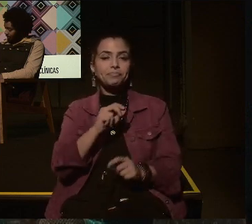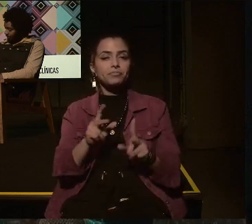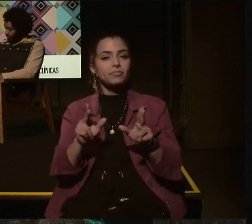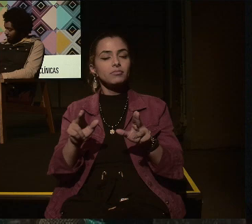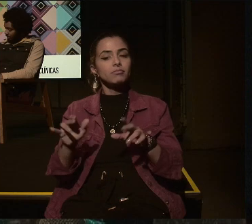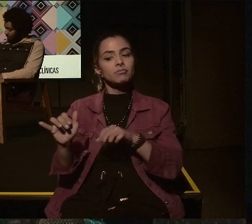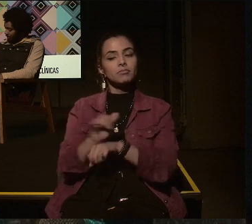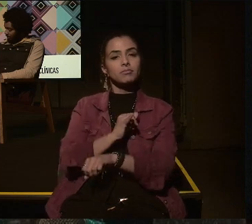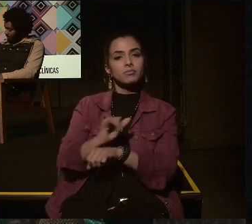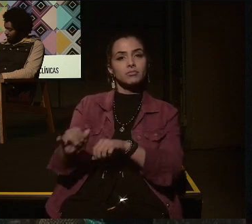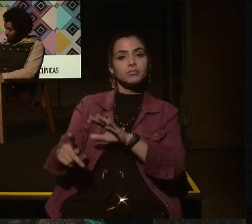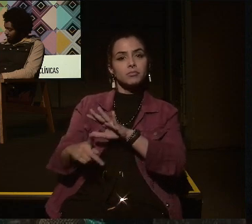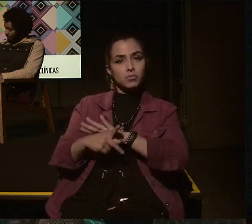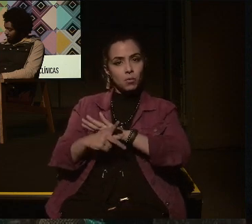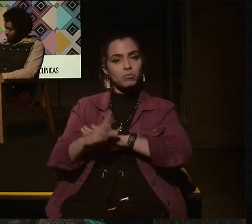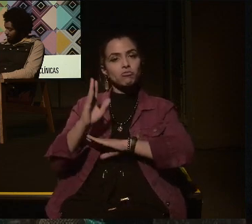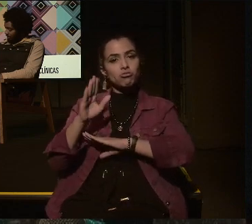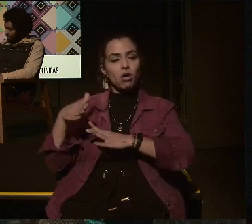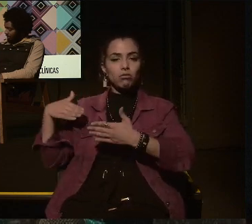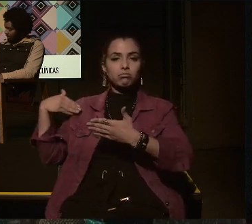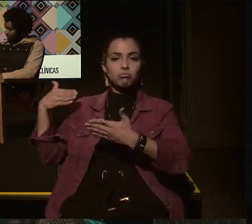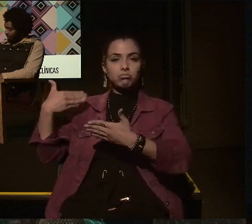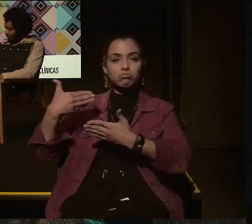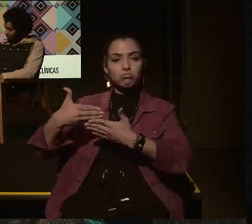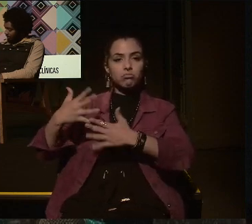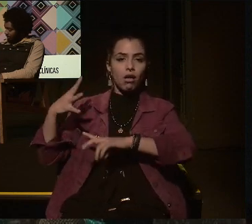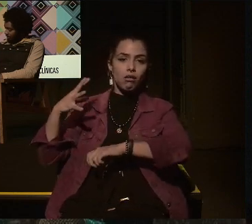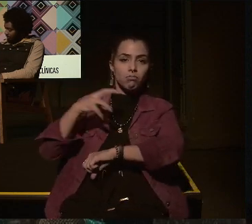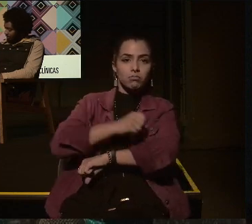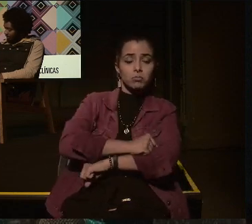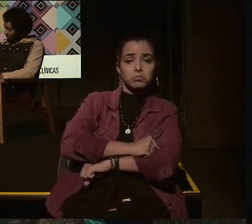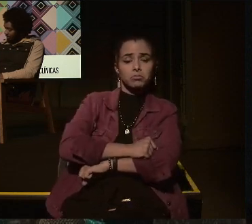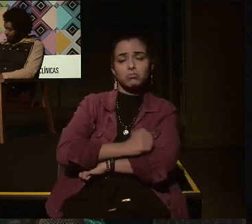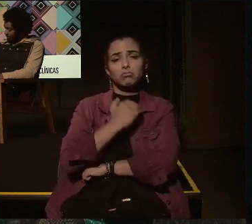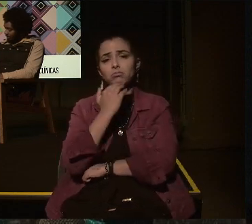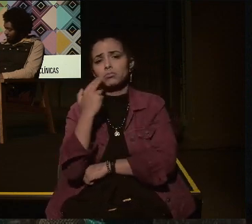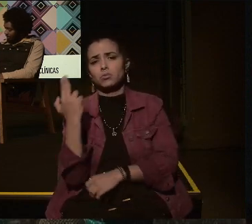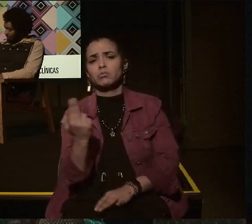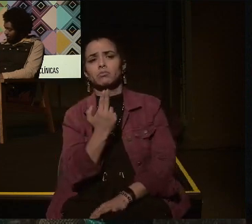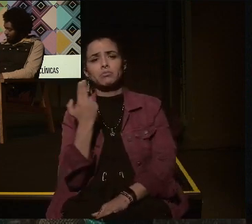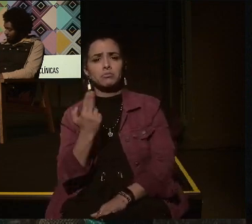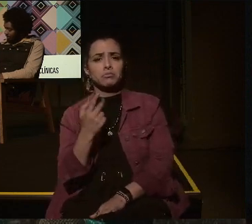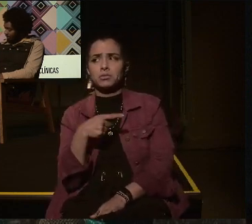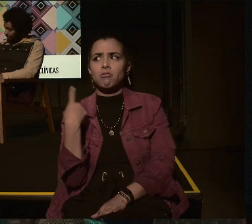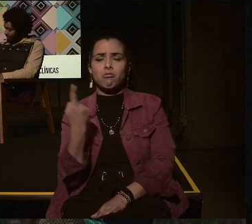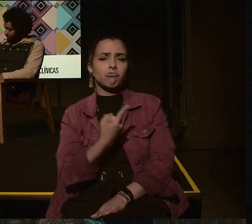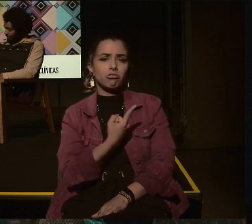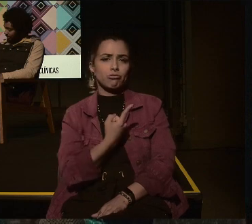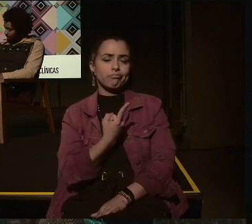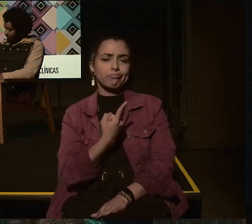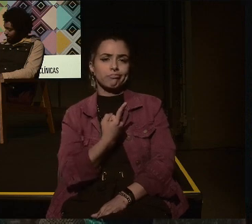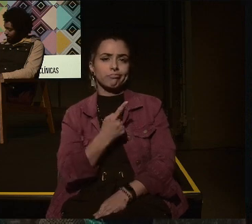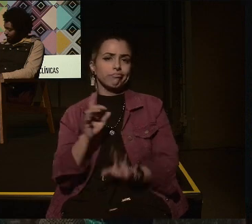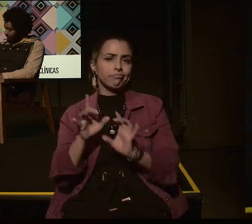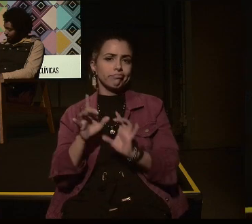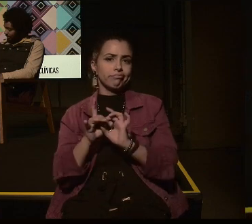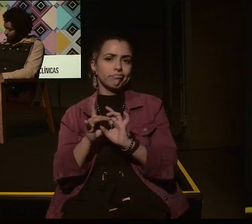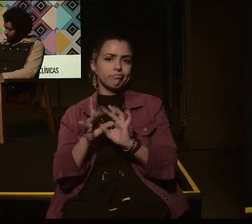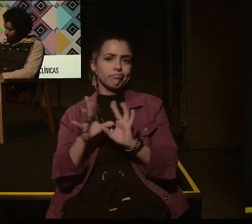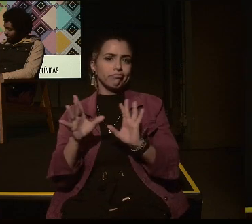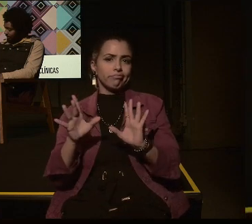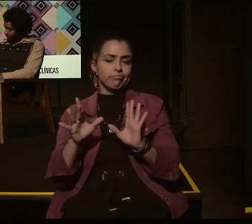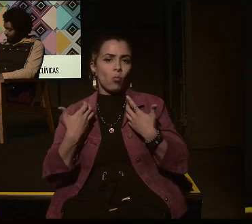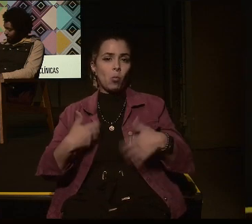dispositivos de aquilombamento. E que não tem porquê a gente se furtar. Mas